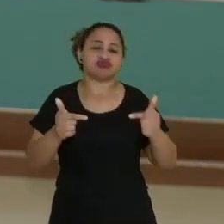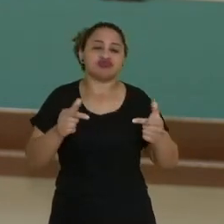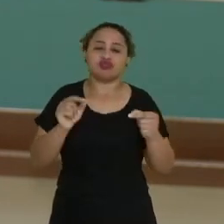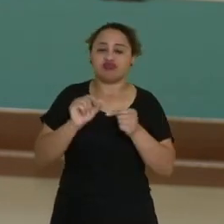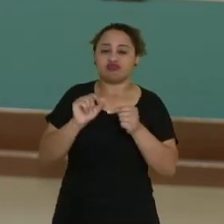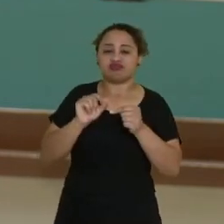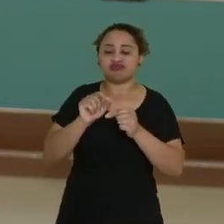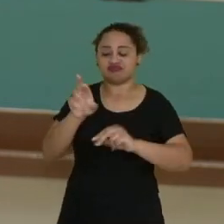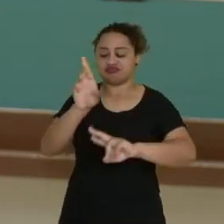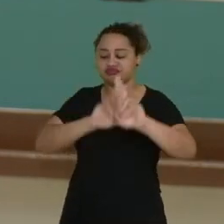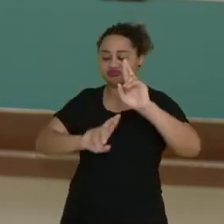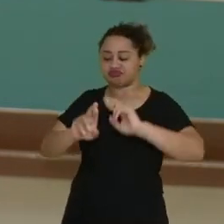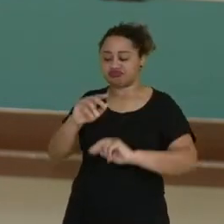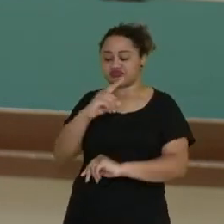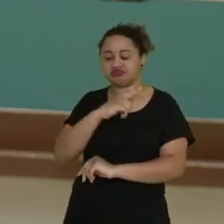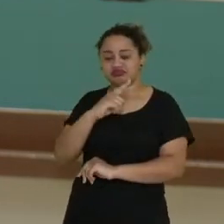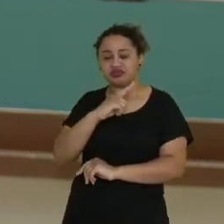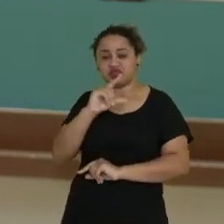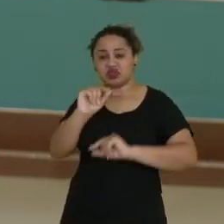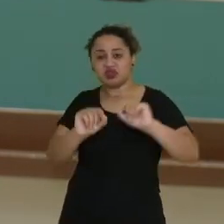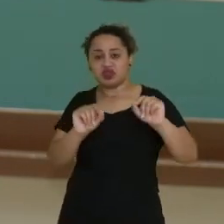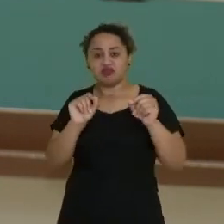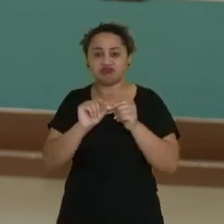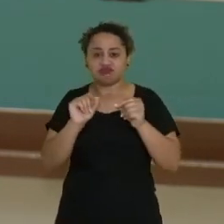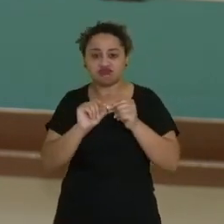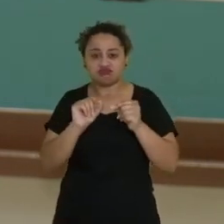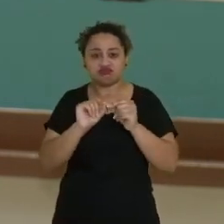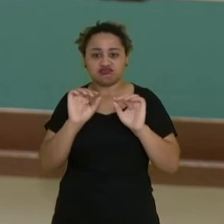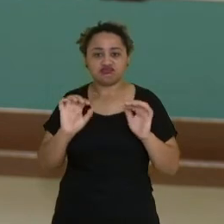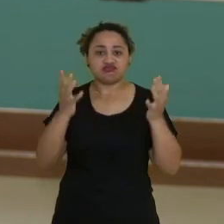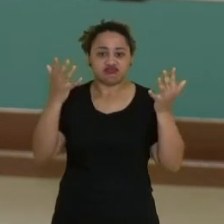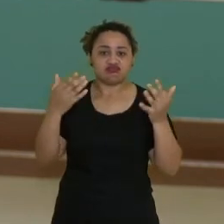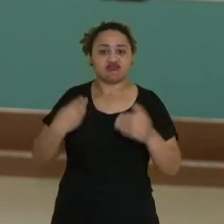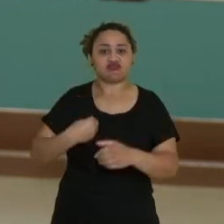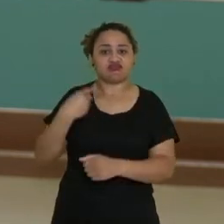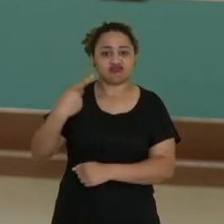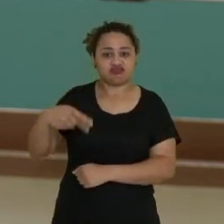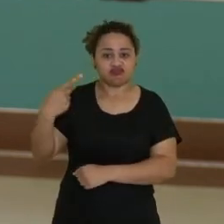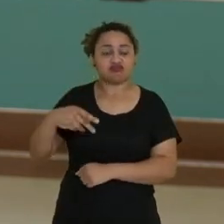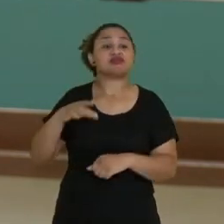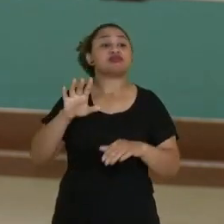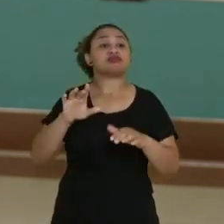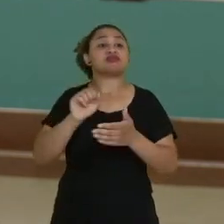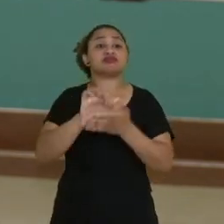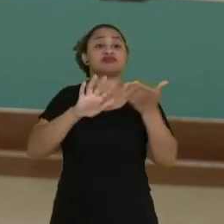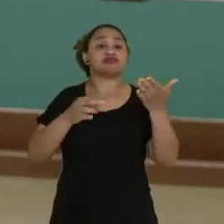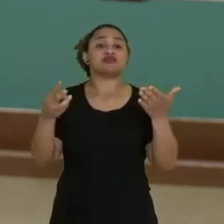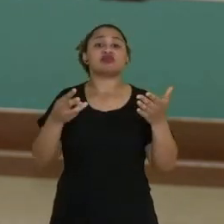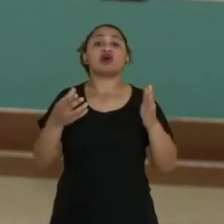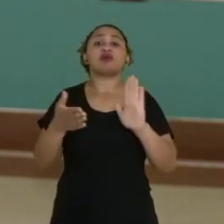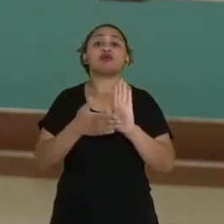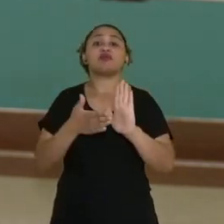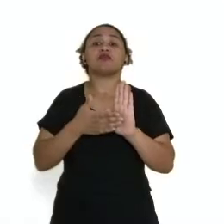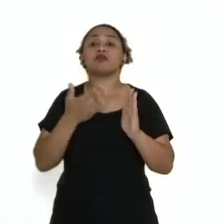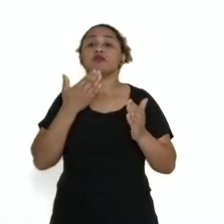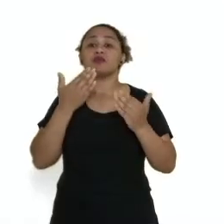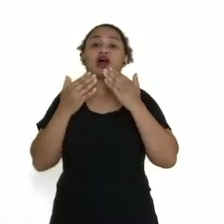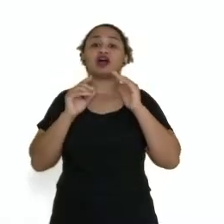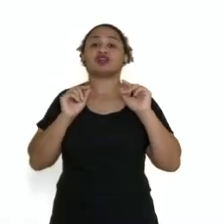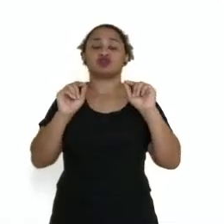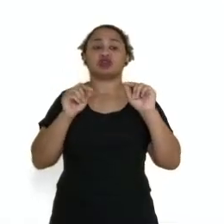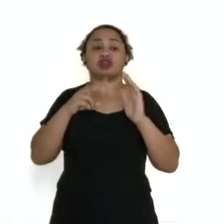os resultados, o que isso proporcionou. Na atividade 3, qual é a proposta?